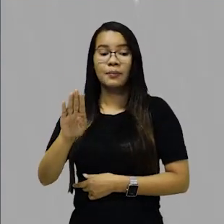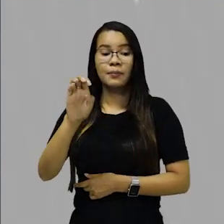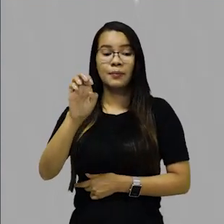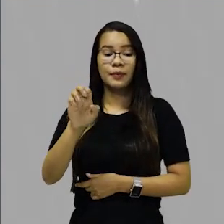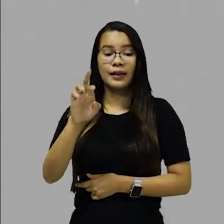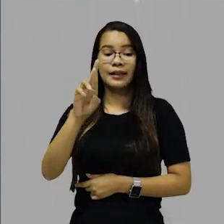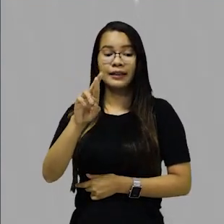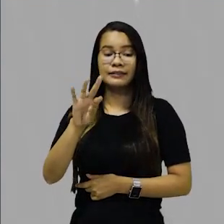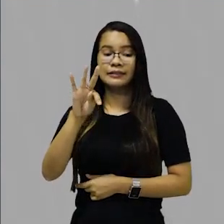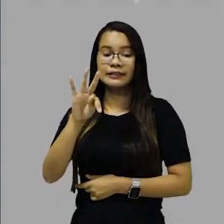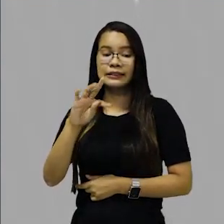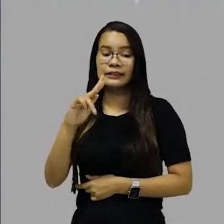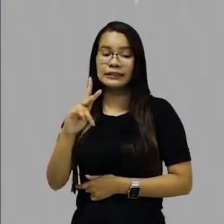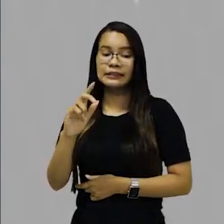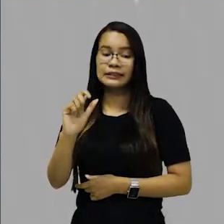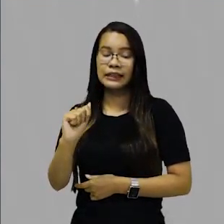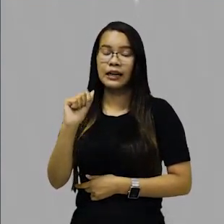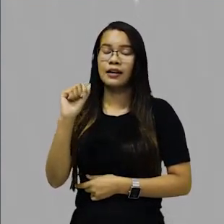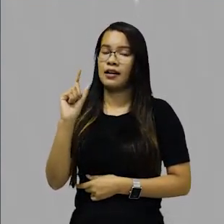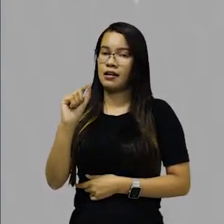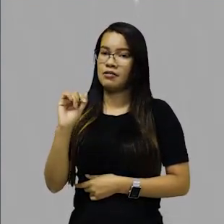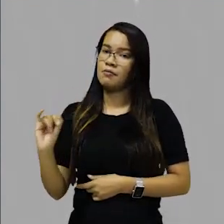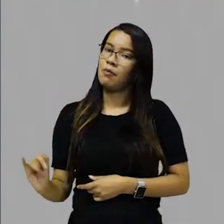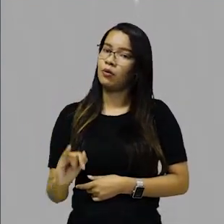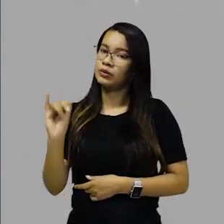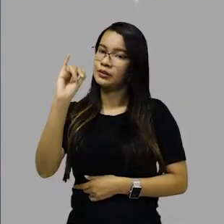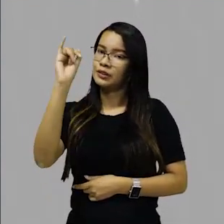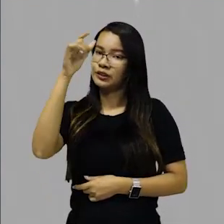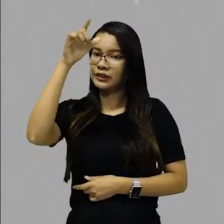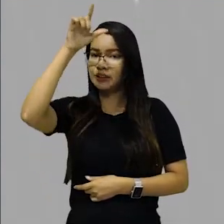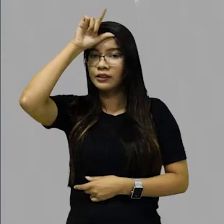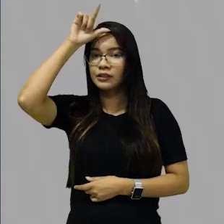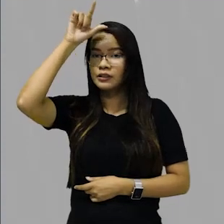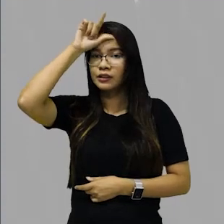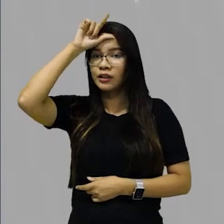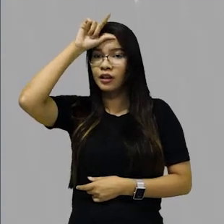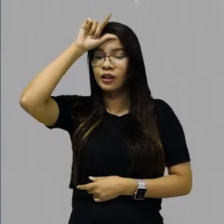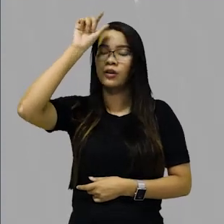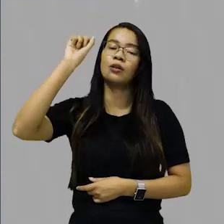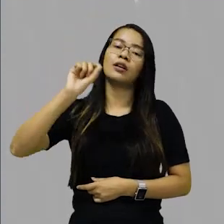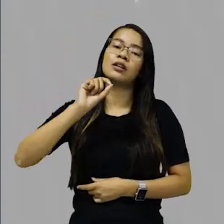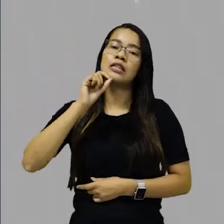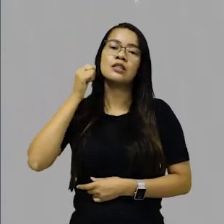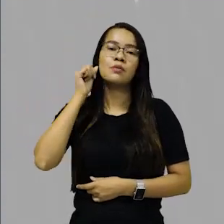Feminino. Apesar de saber que ali nós temos várias ideias conservadoras.